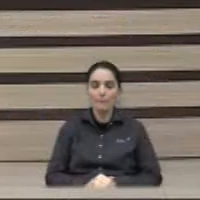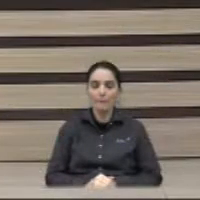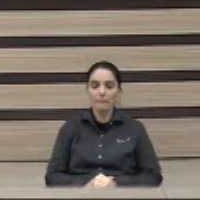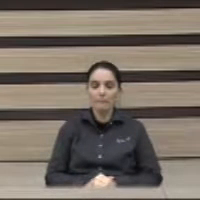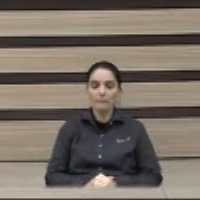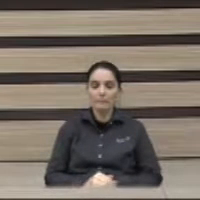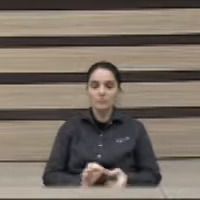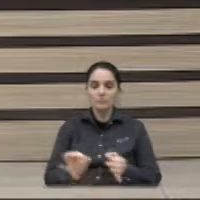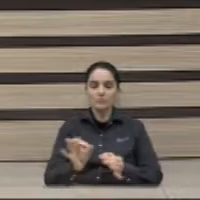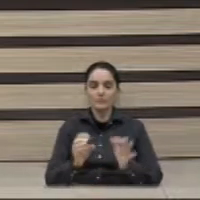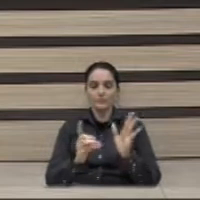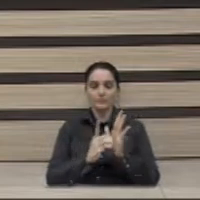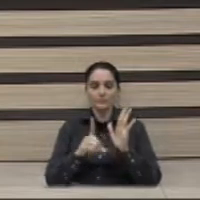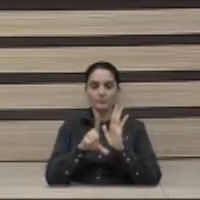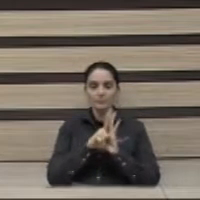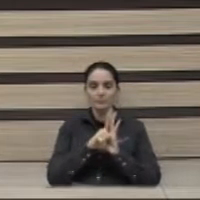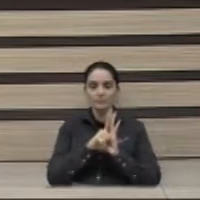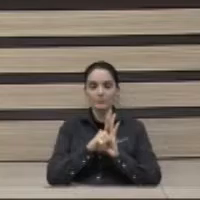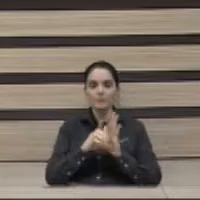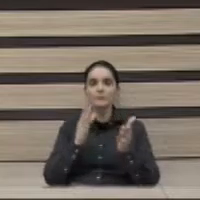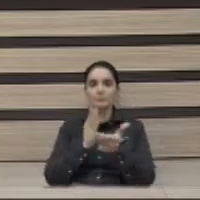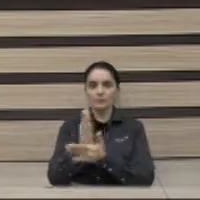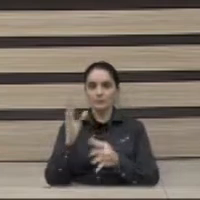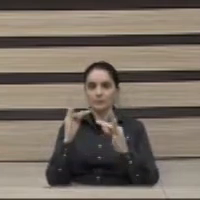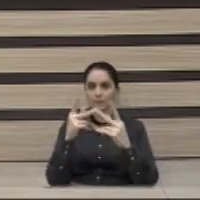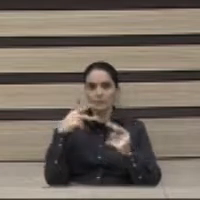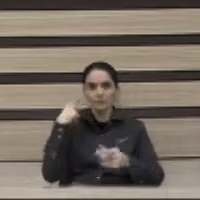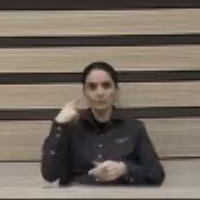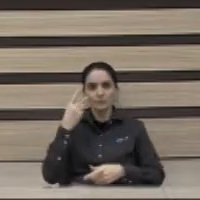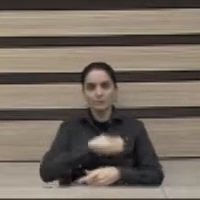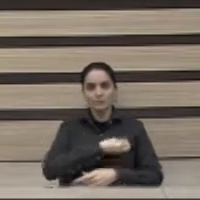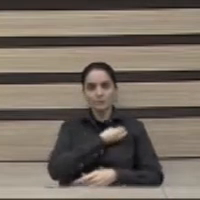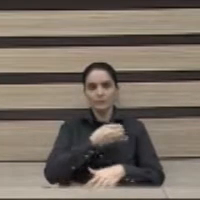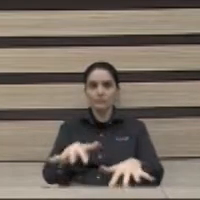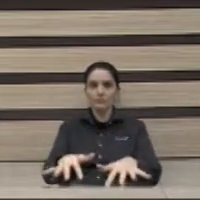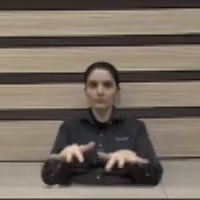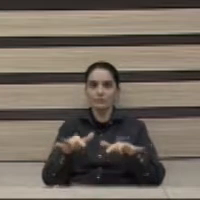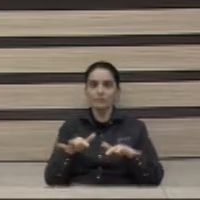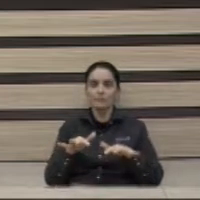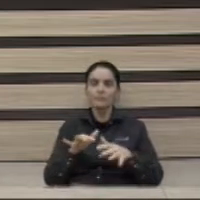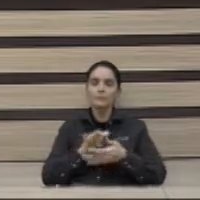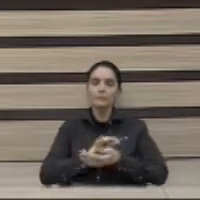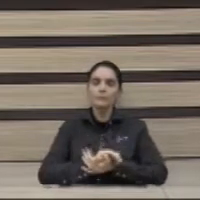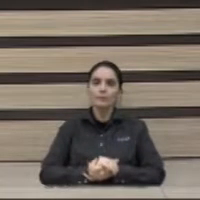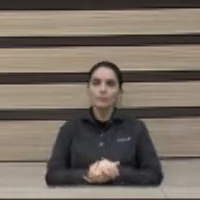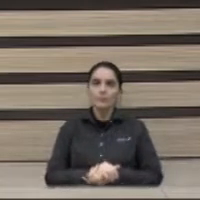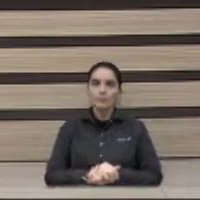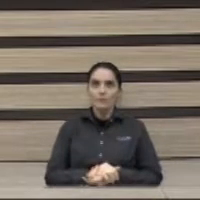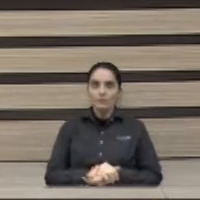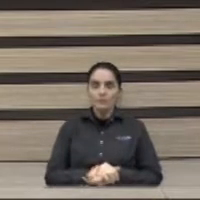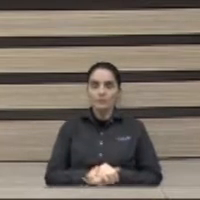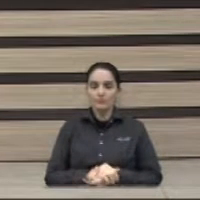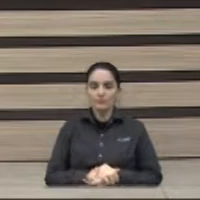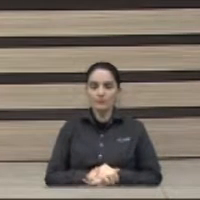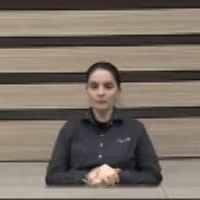O projeto de decreto legislativo foi aprovado por todos os vereadores presentes no plenário.